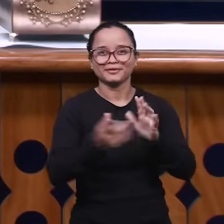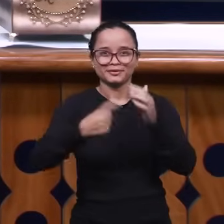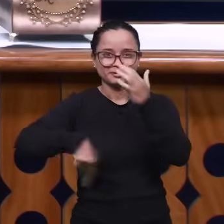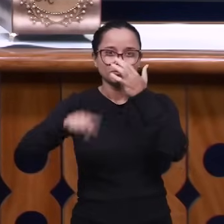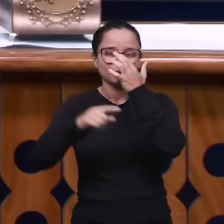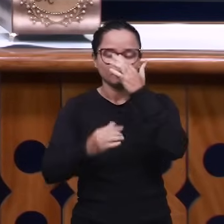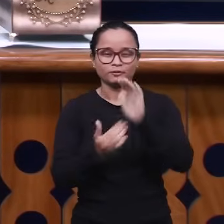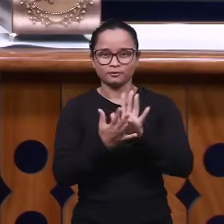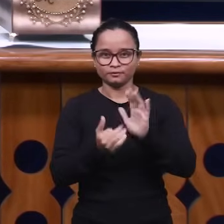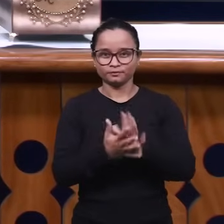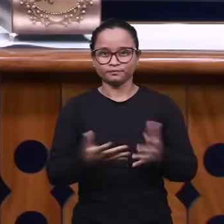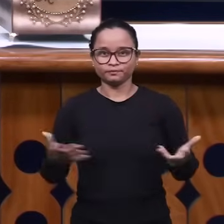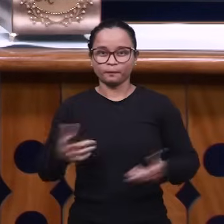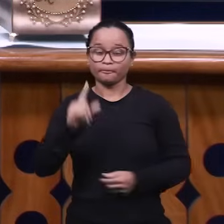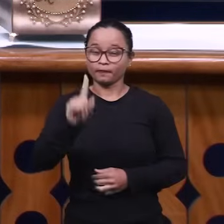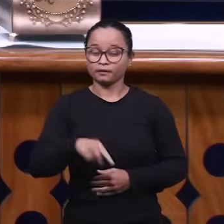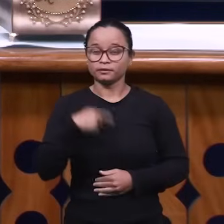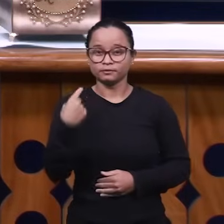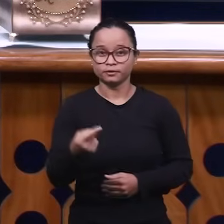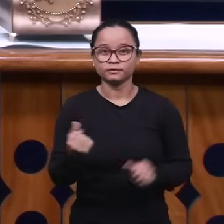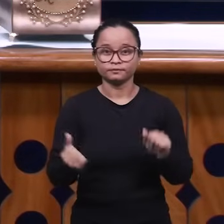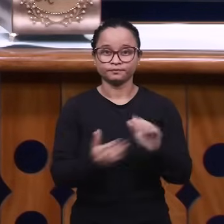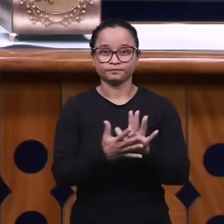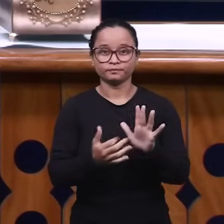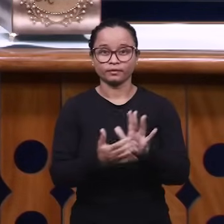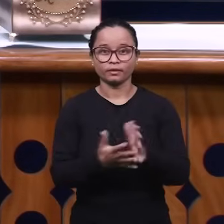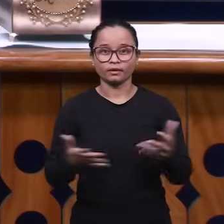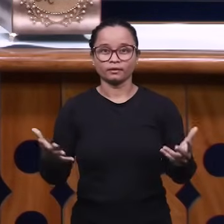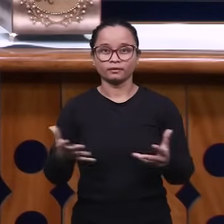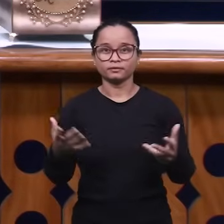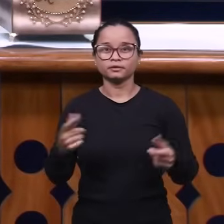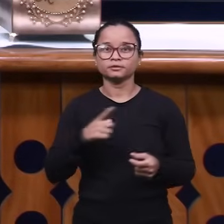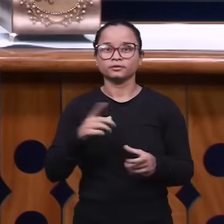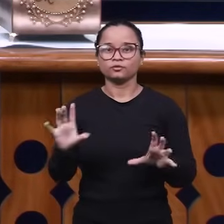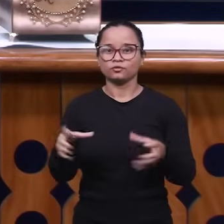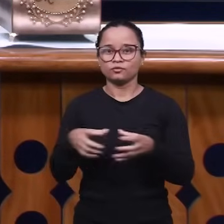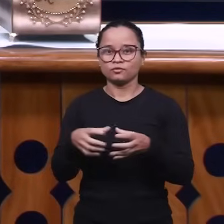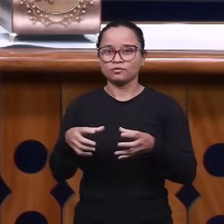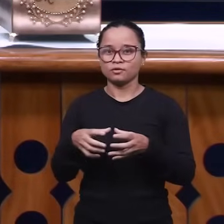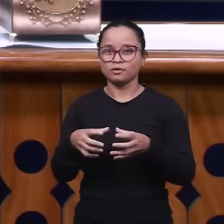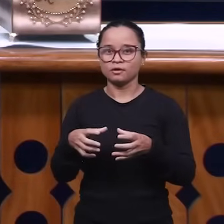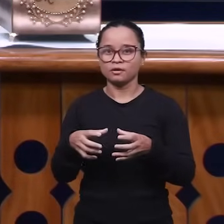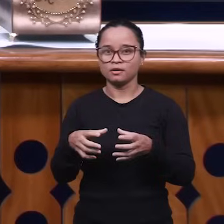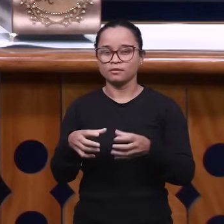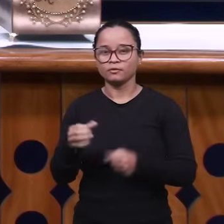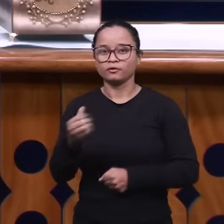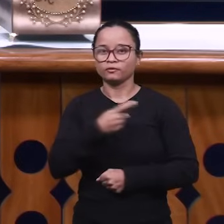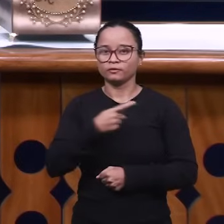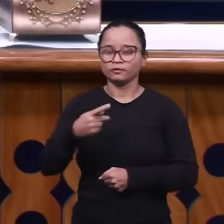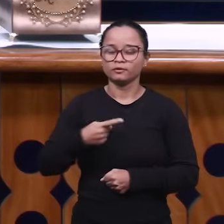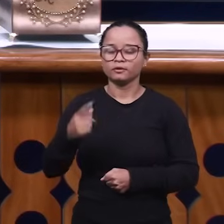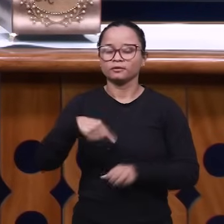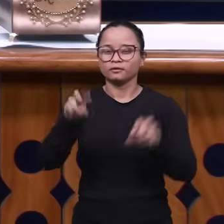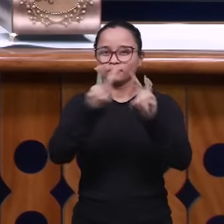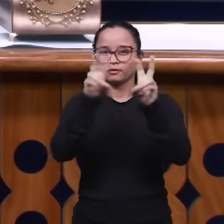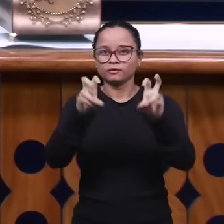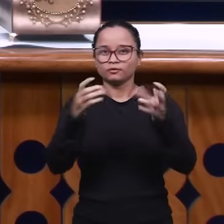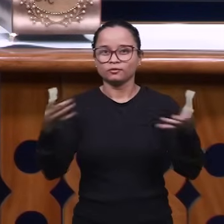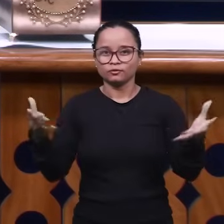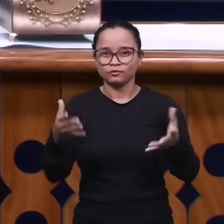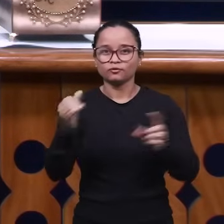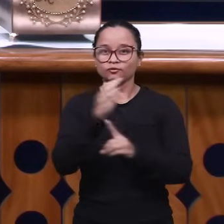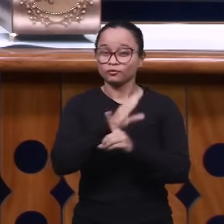entoando este louvor e após este louvor nós iremos entrar com o grupo dos pastores que irão transmitir o nosso assunto de